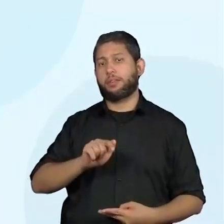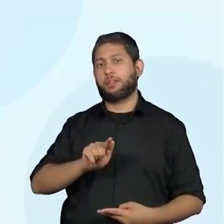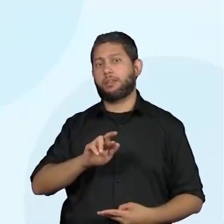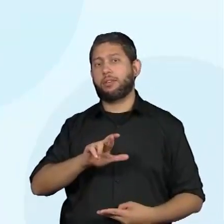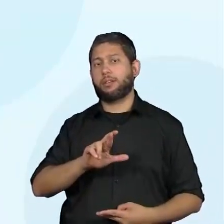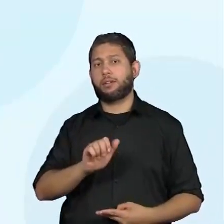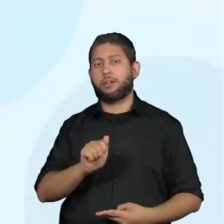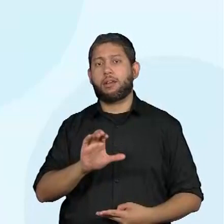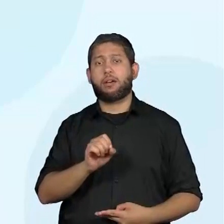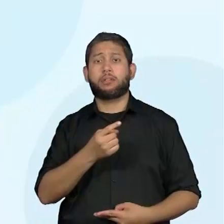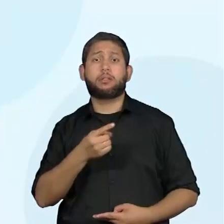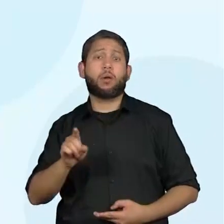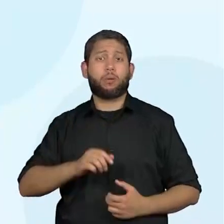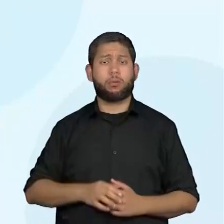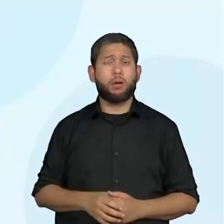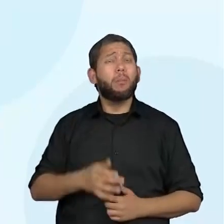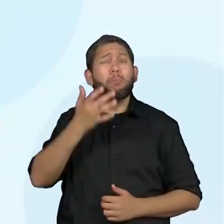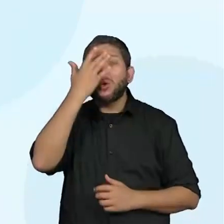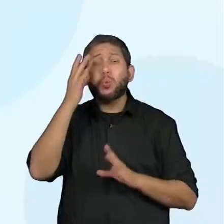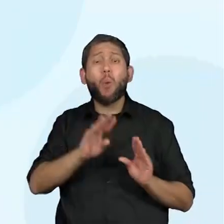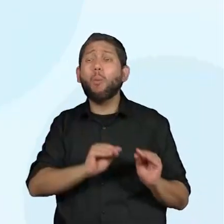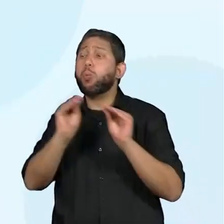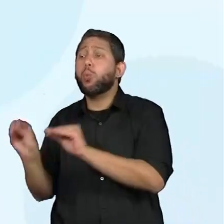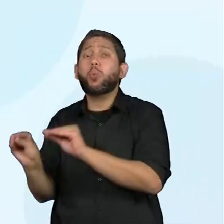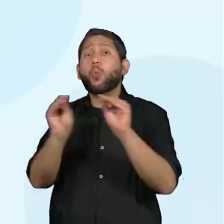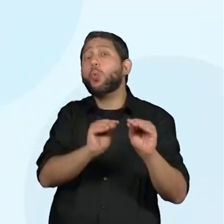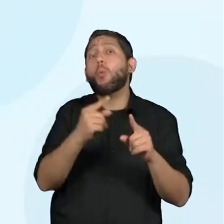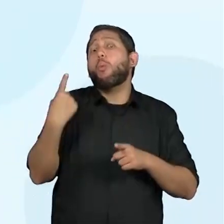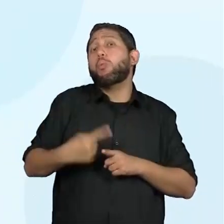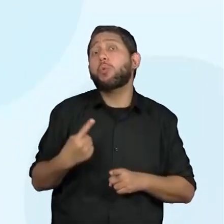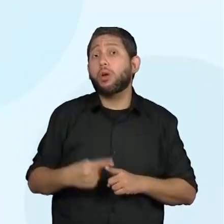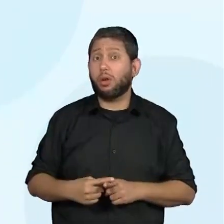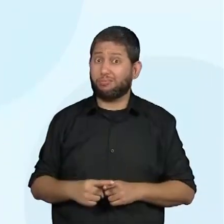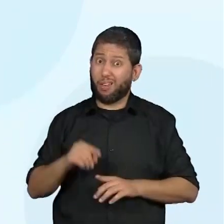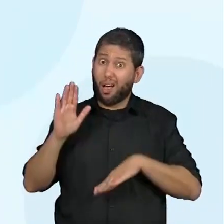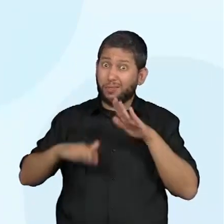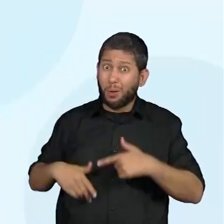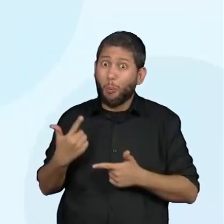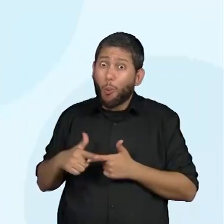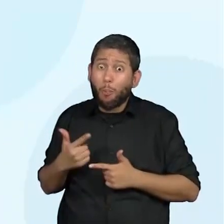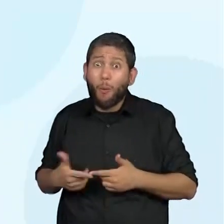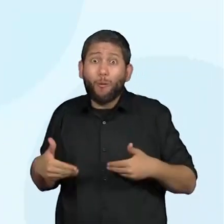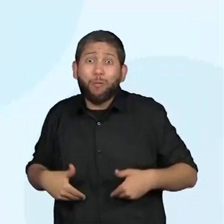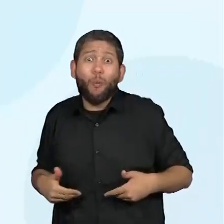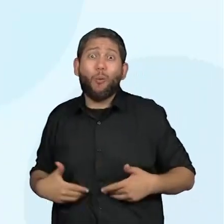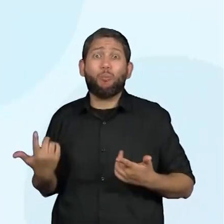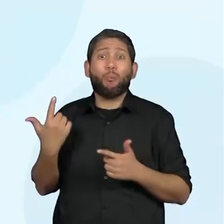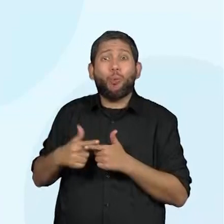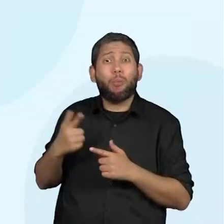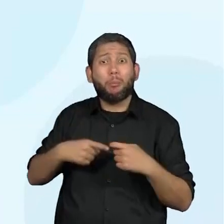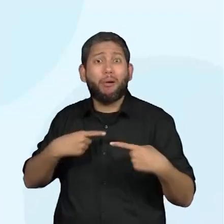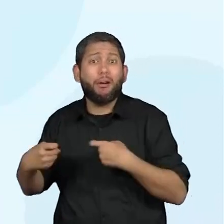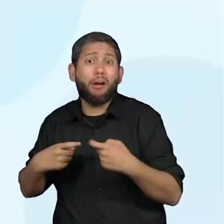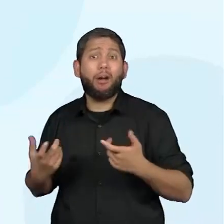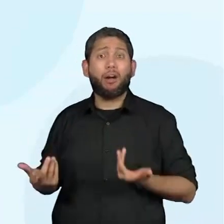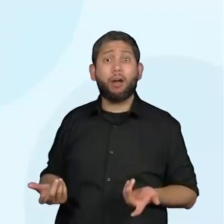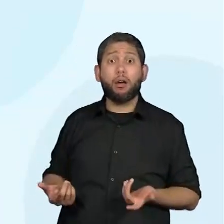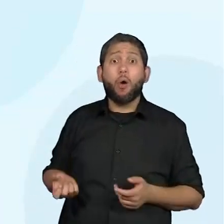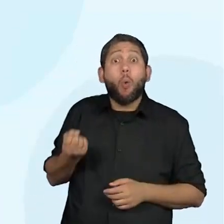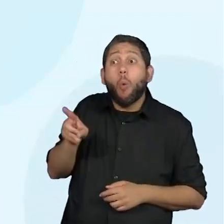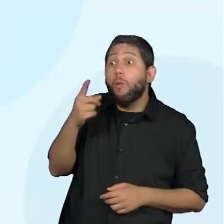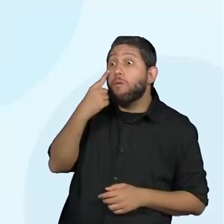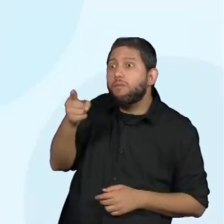de lugar, de país. Então, quando a gente muda, que é o que eu já falei, a gente traz